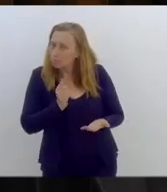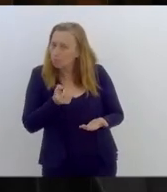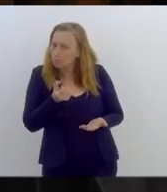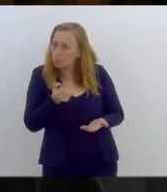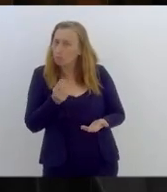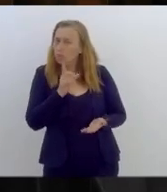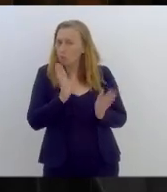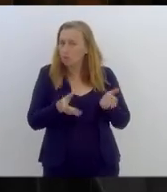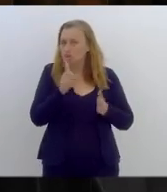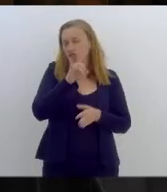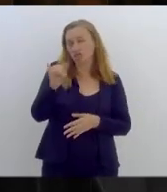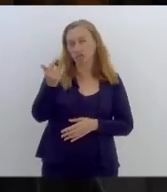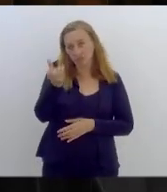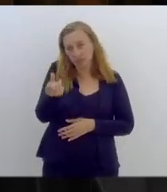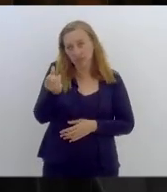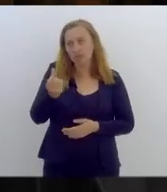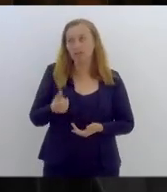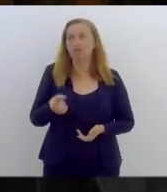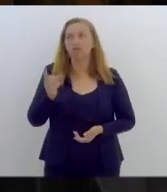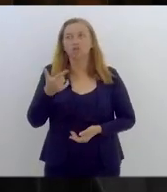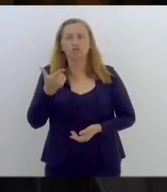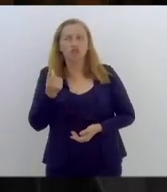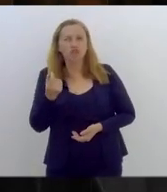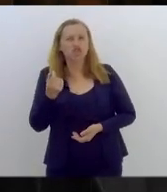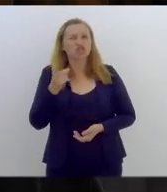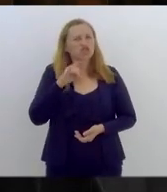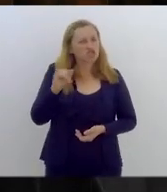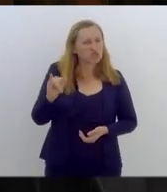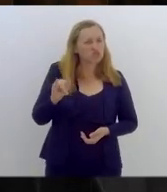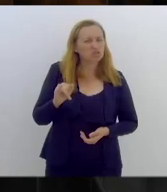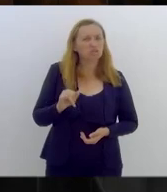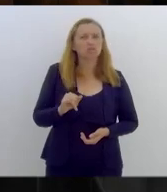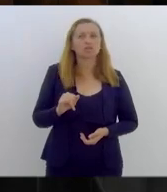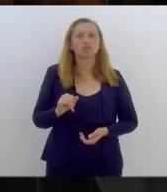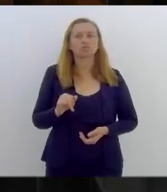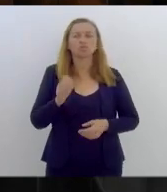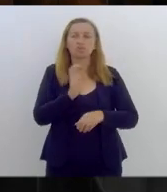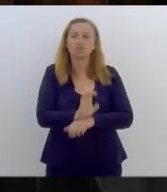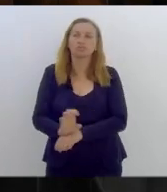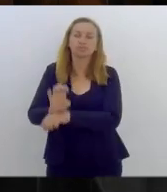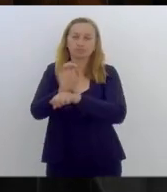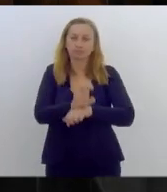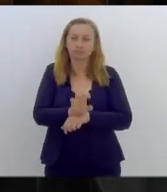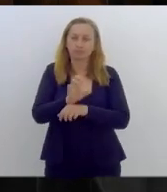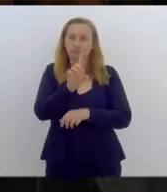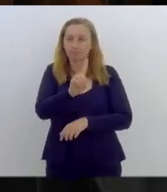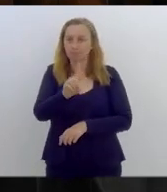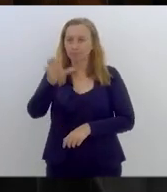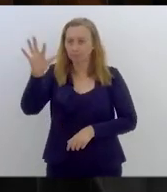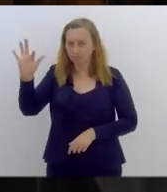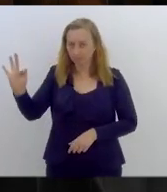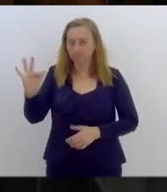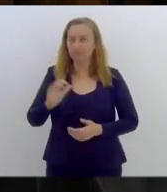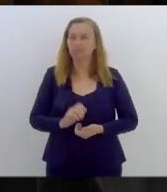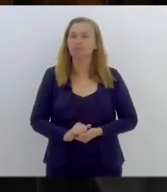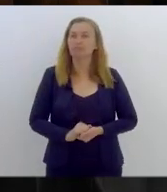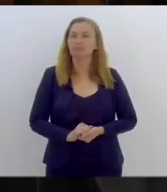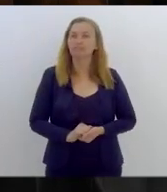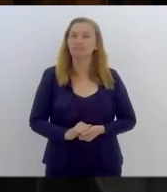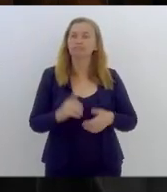6 nos próximos 20 dias os estados e o Distrito Federal